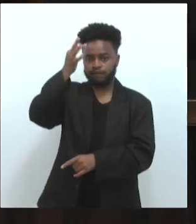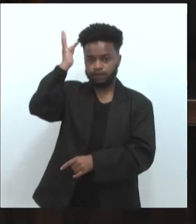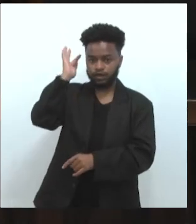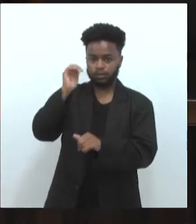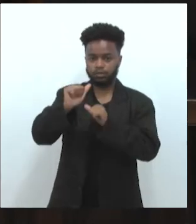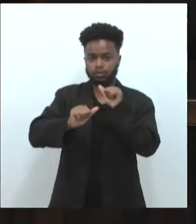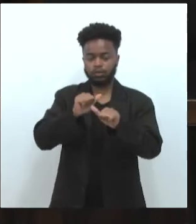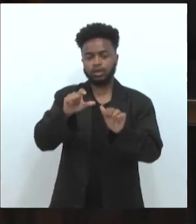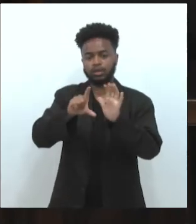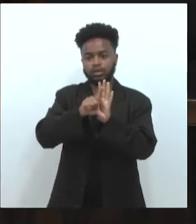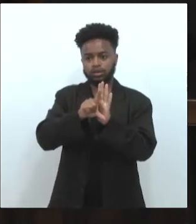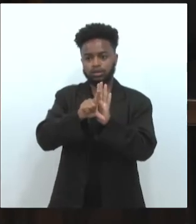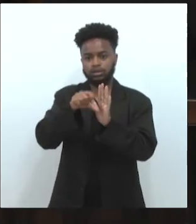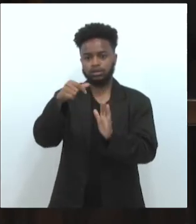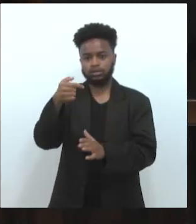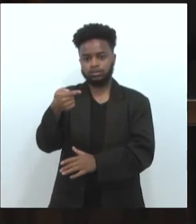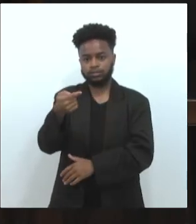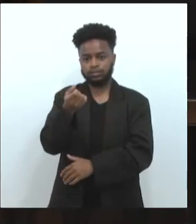modifica a lei